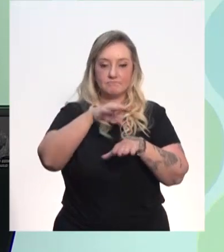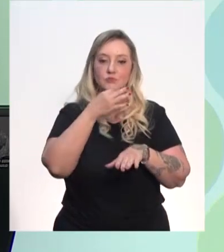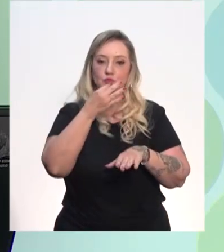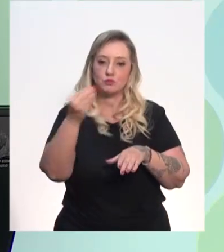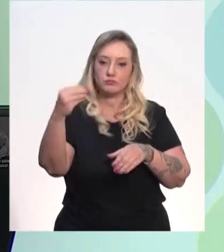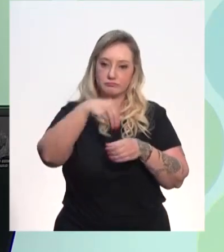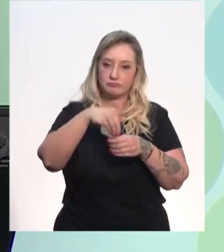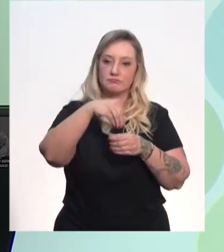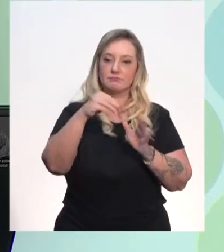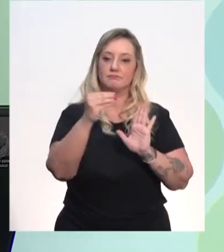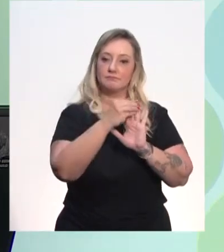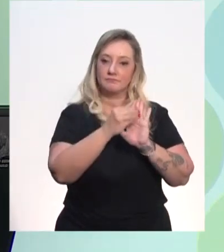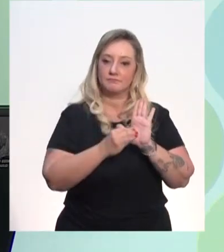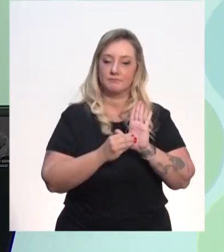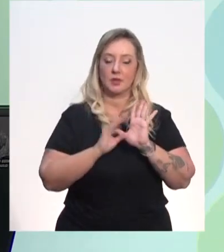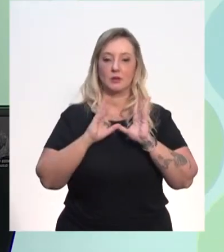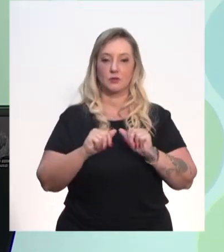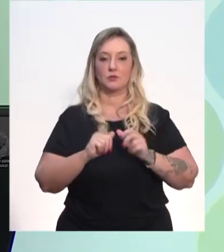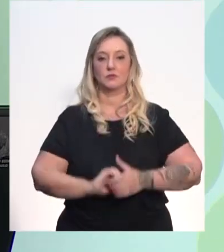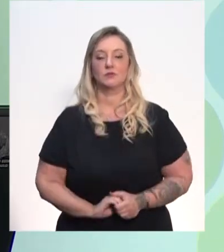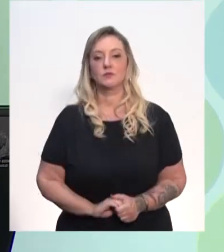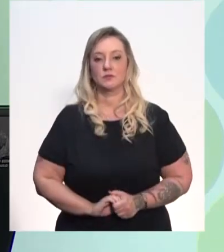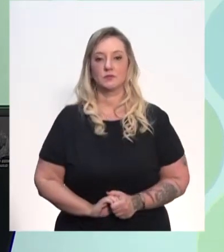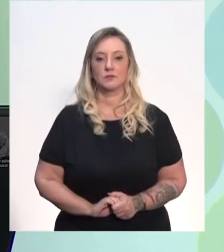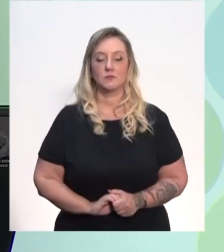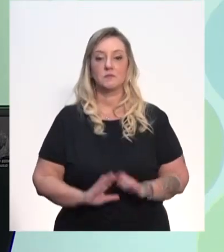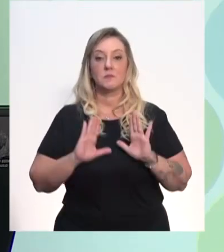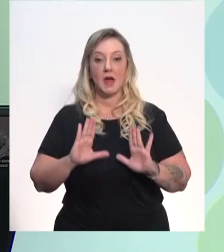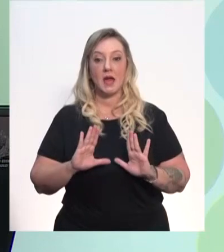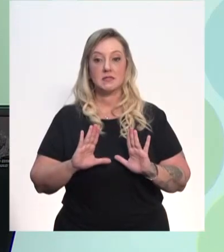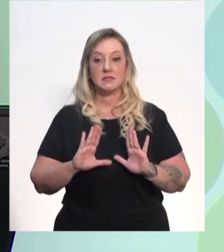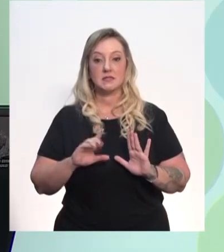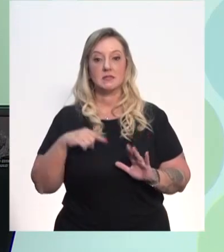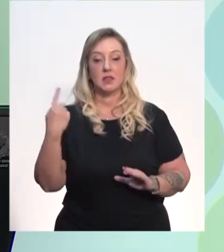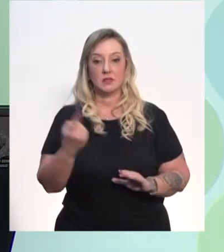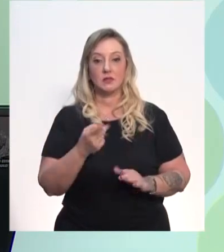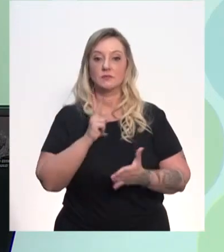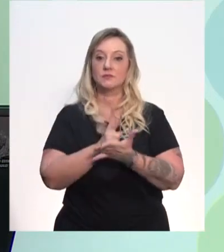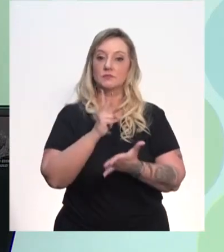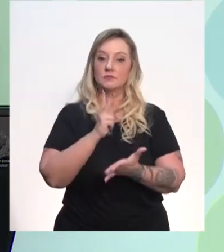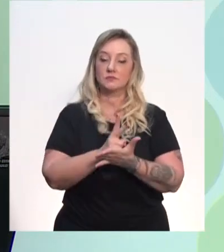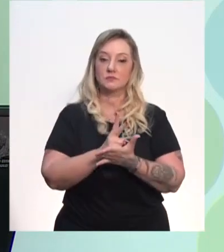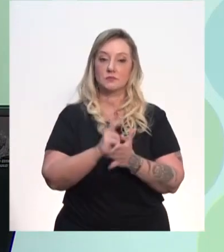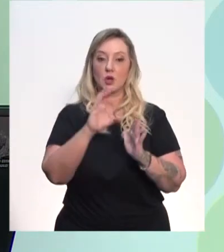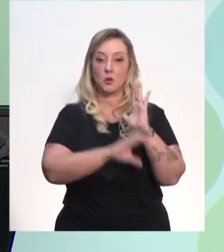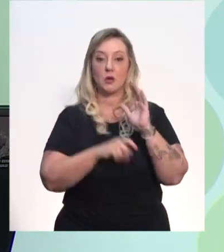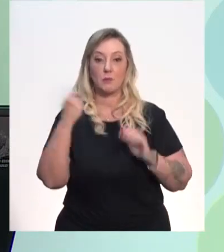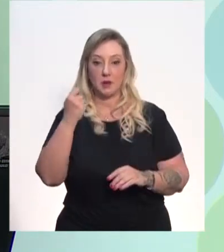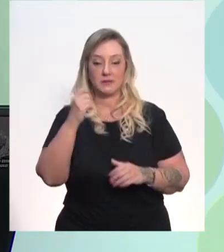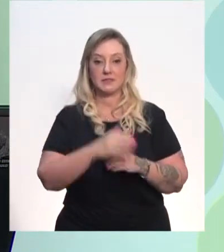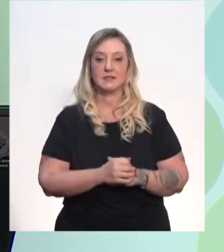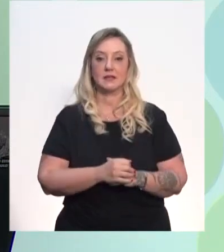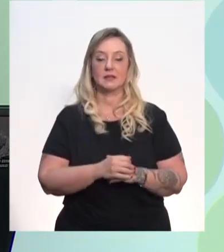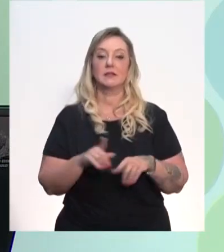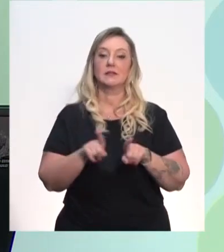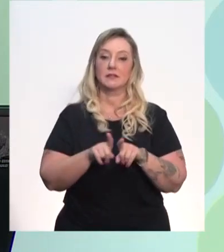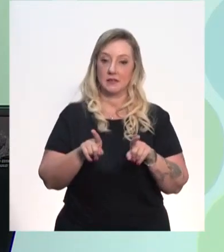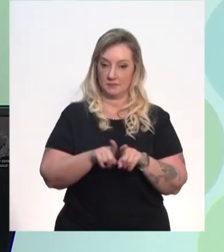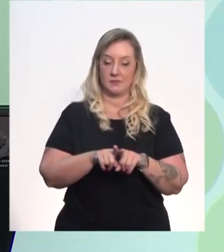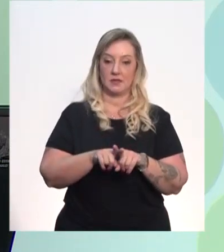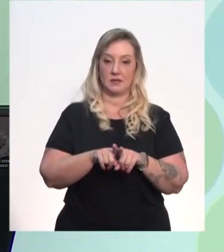anos finais do ensino fundamental. E o currículo paulista do ensino médio, nós estamos no momento aí de consulta pública, a ideia é